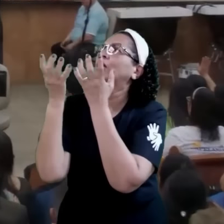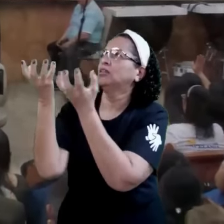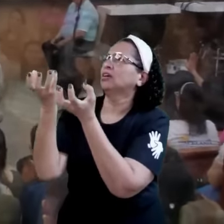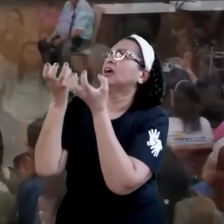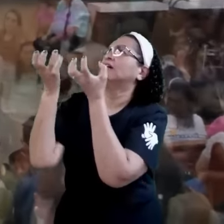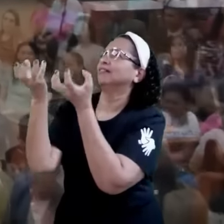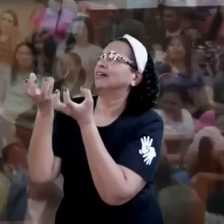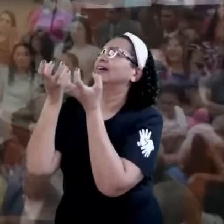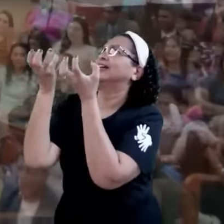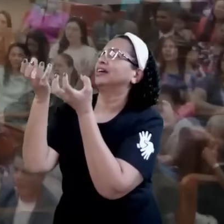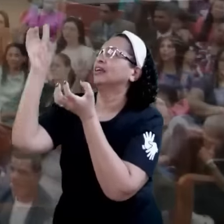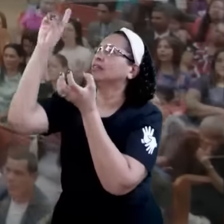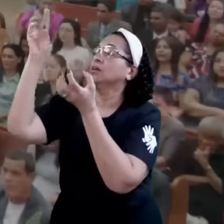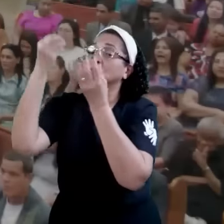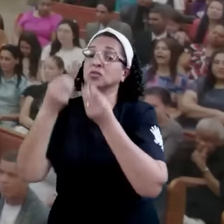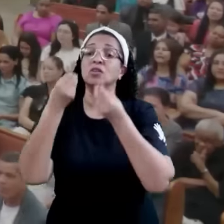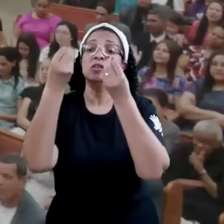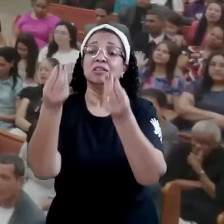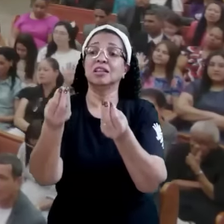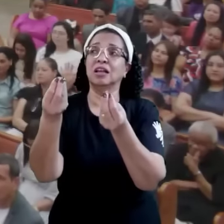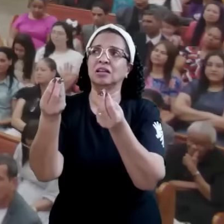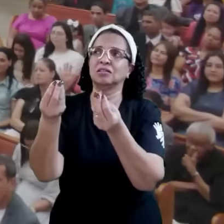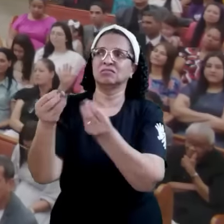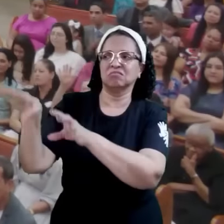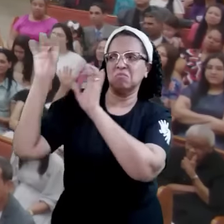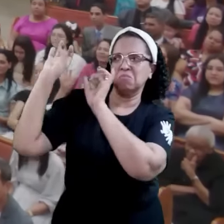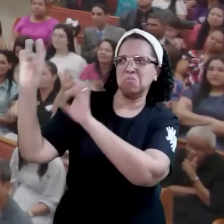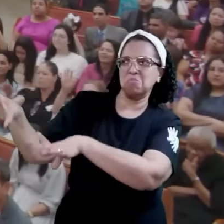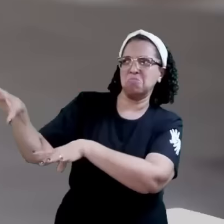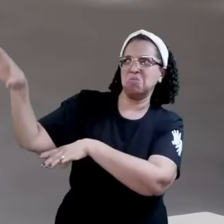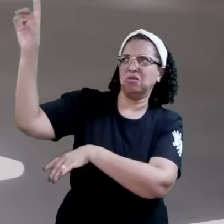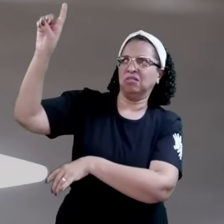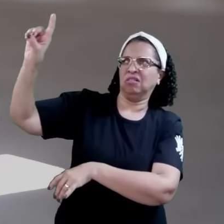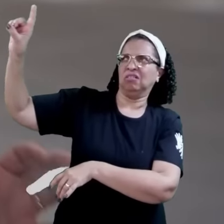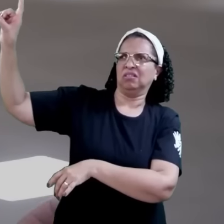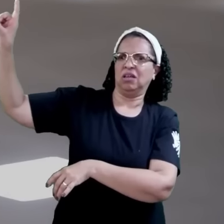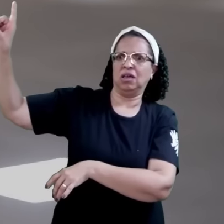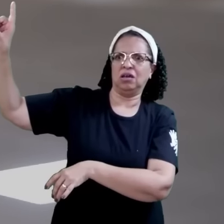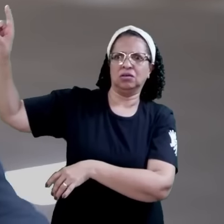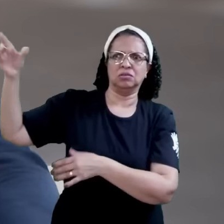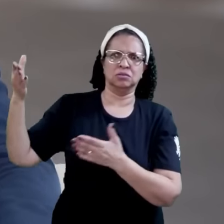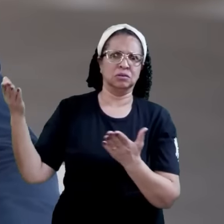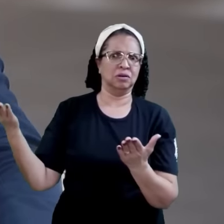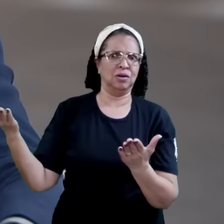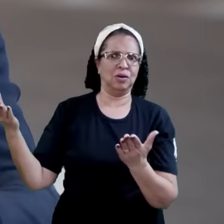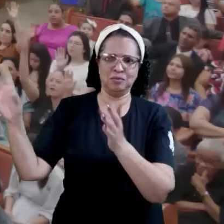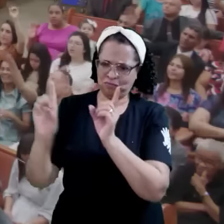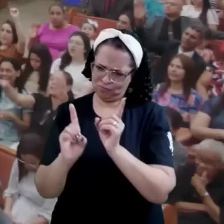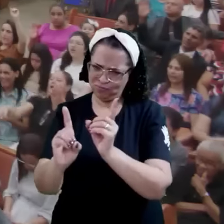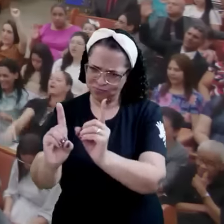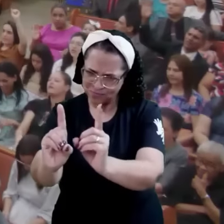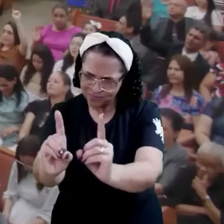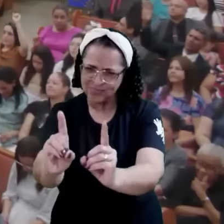o que é teu é teu só continua me acompanhando pelo caminho quantos dizem amém